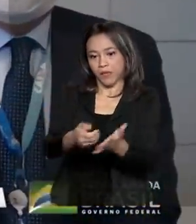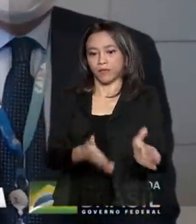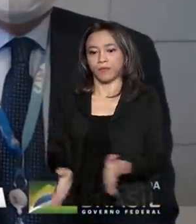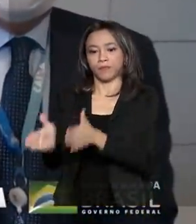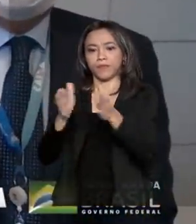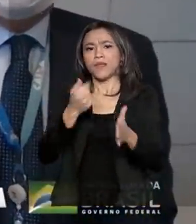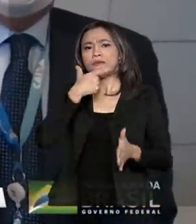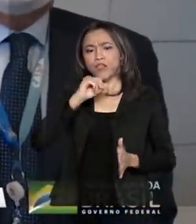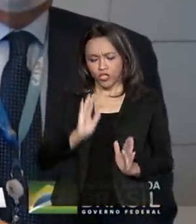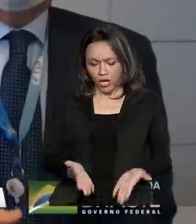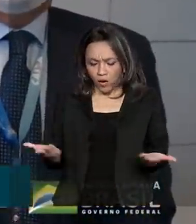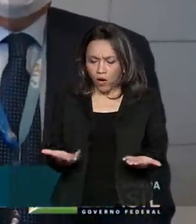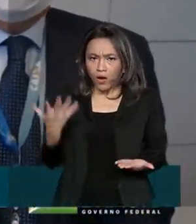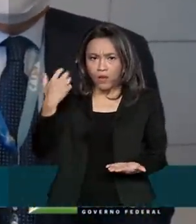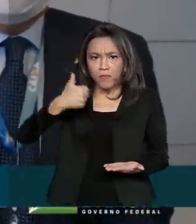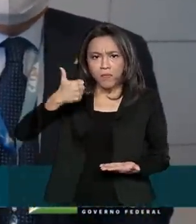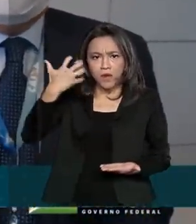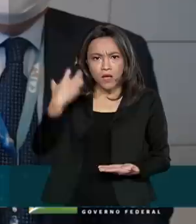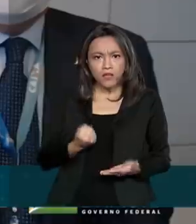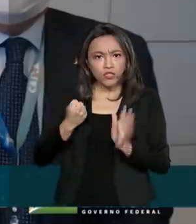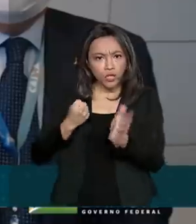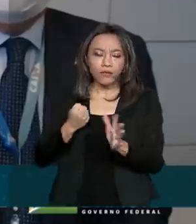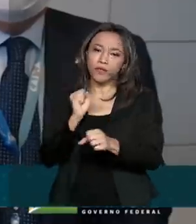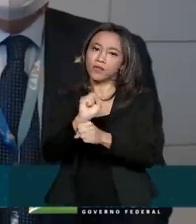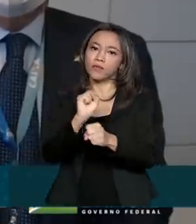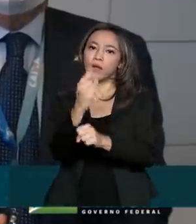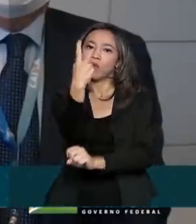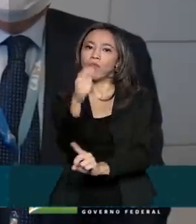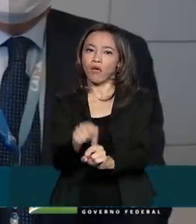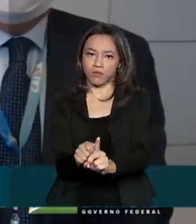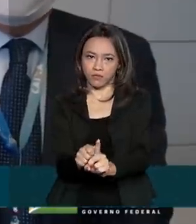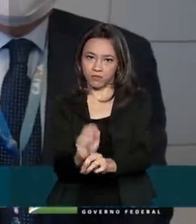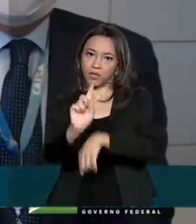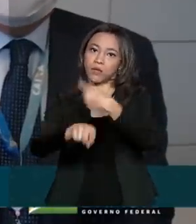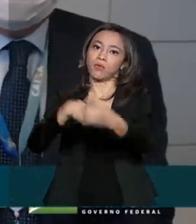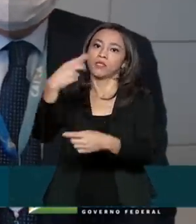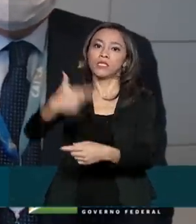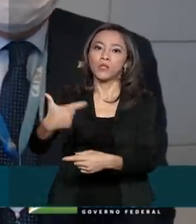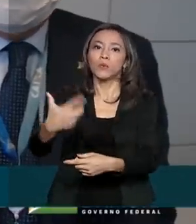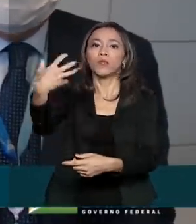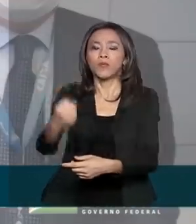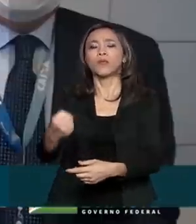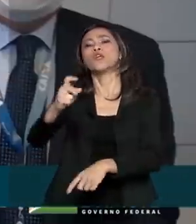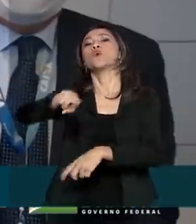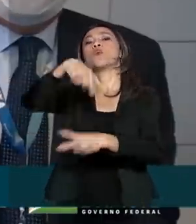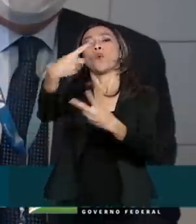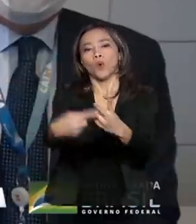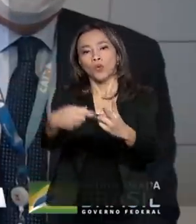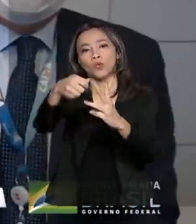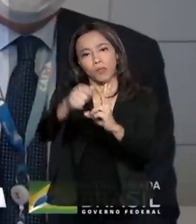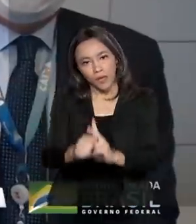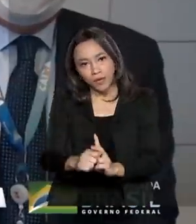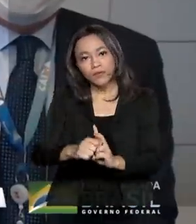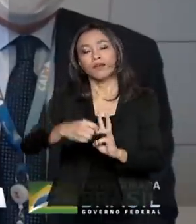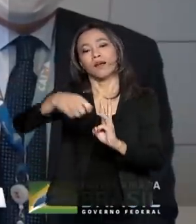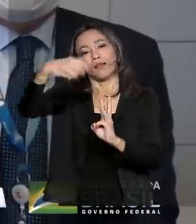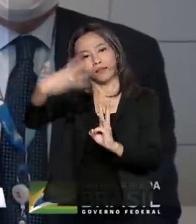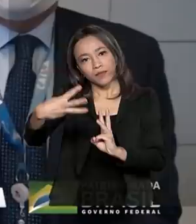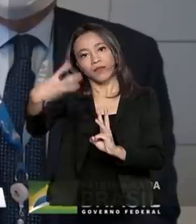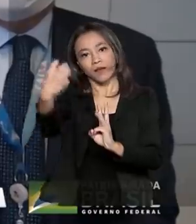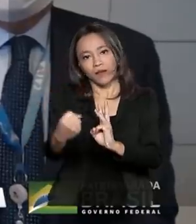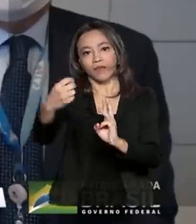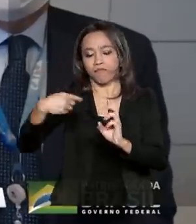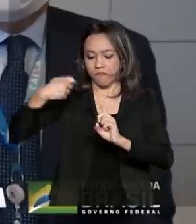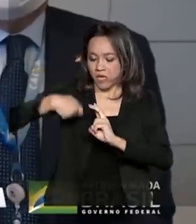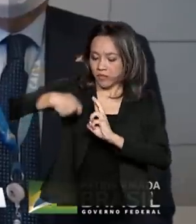parcela agora espera um mês para receber a segunda e outro mês para receber a terceira. Recebe a primeira